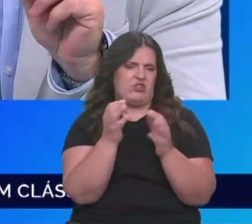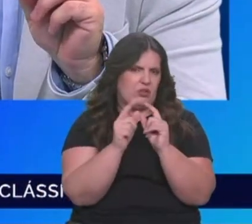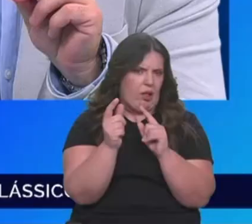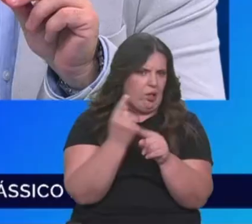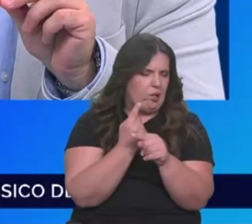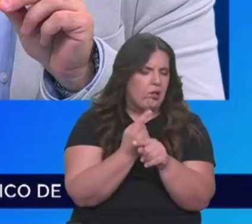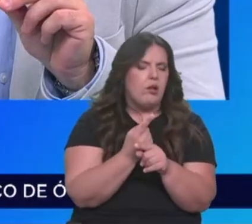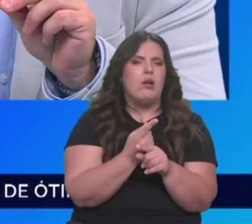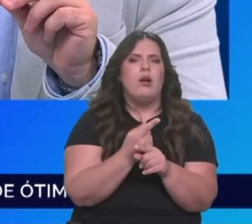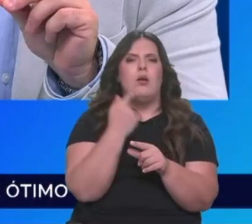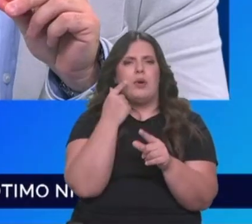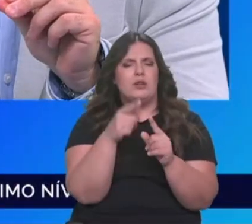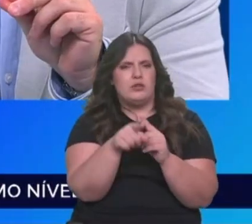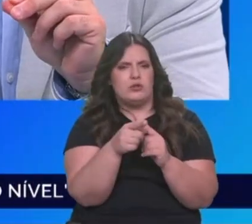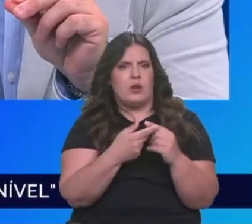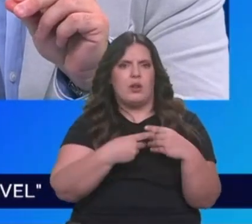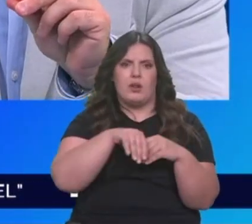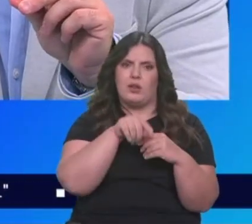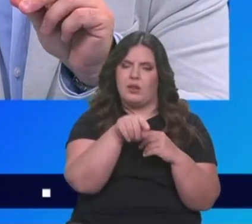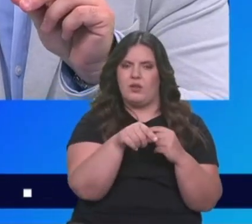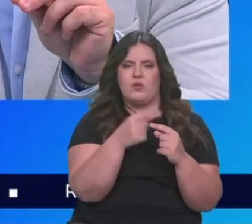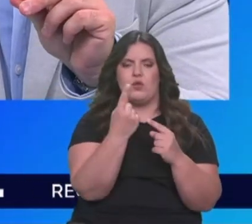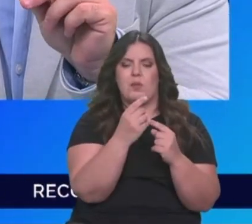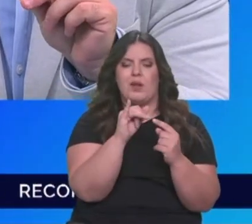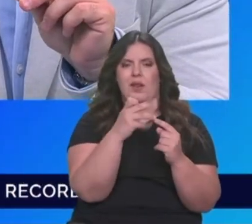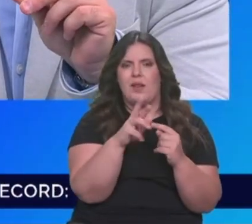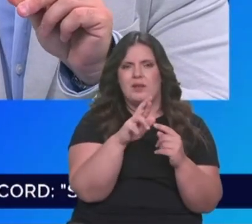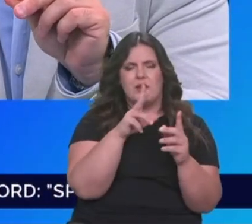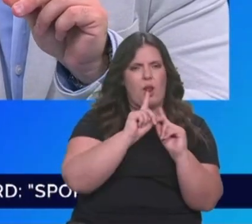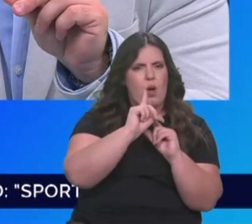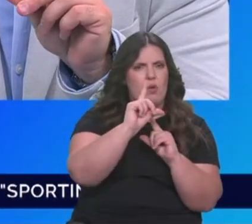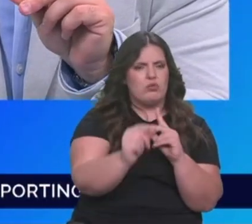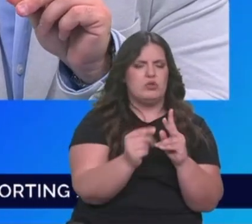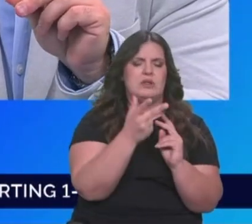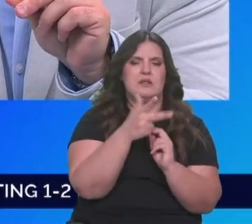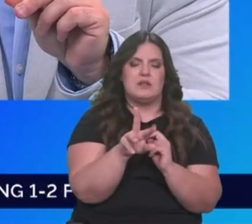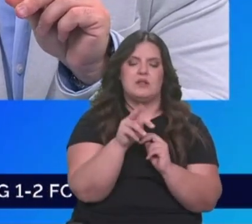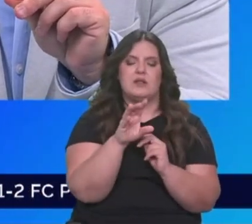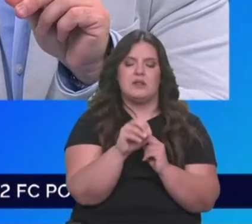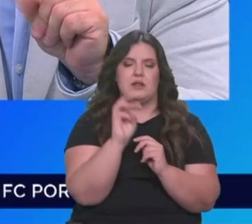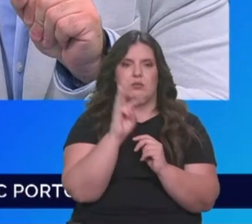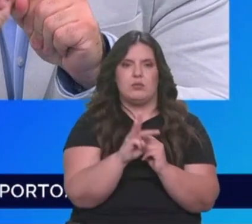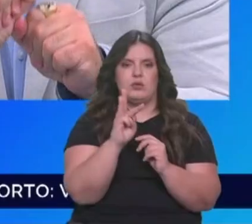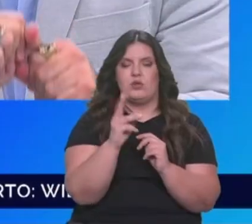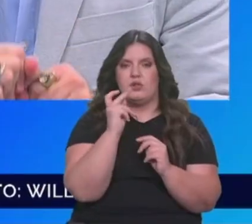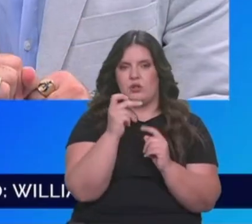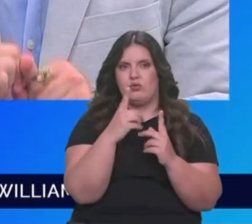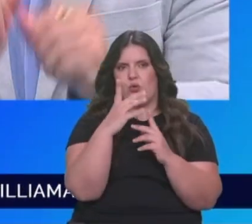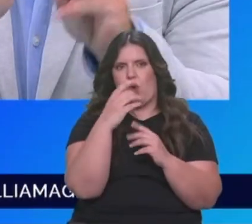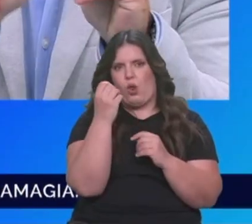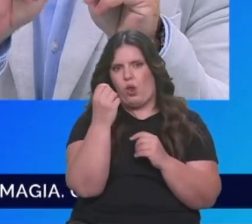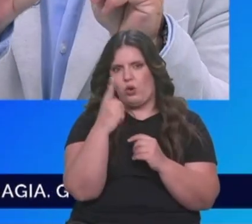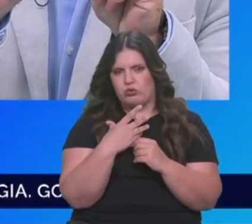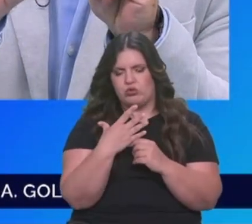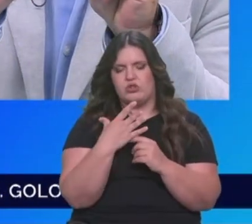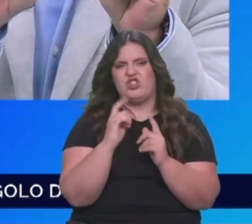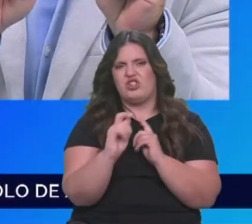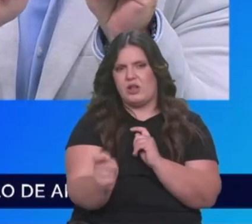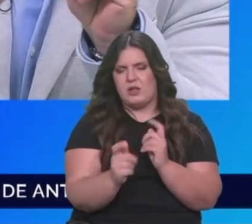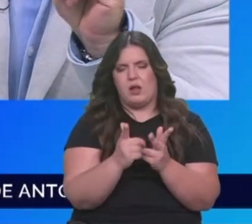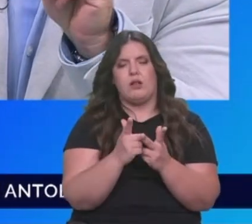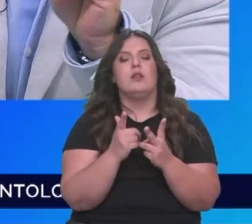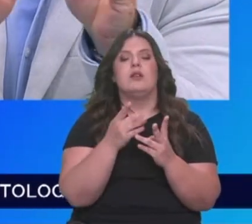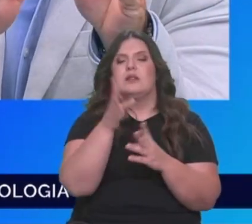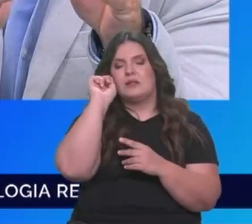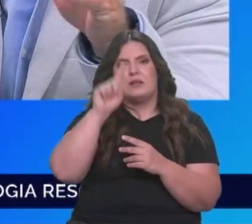desta rajada de onda de rádio que foi identificada numa galáxia distante, a cerca de 130 milhões de anos-luz de distância, nós também sabemos